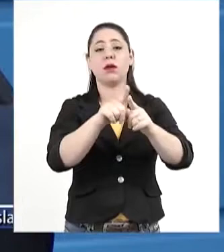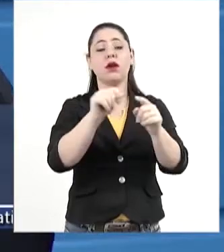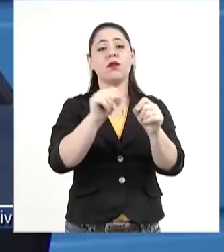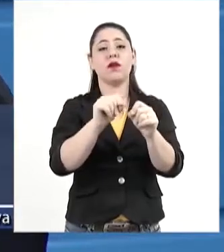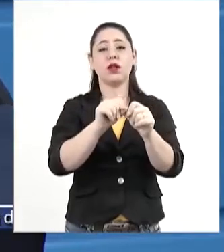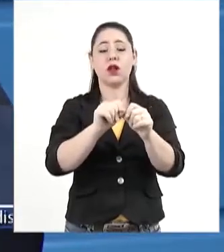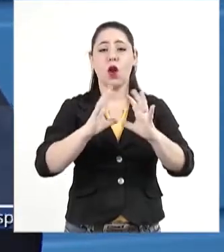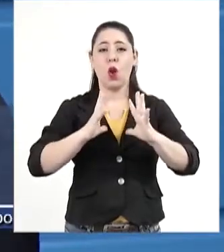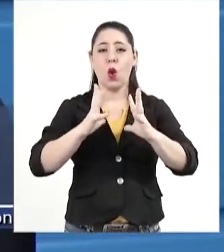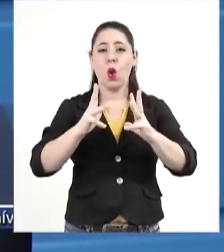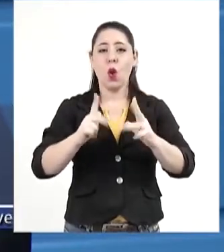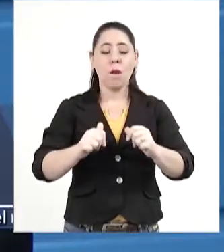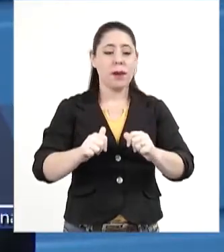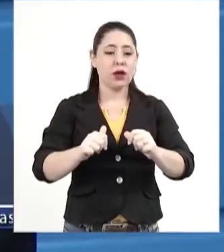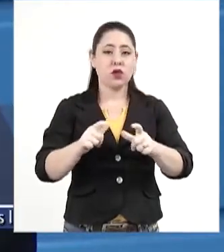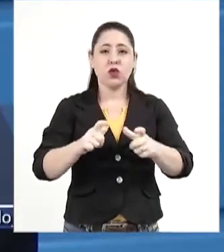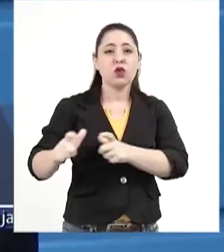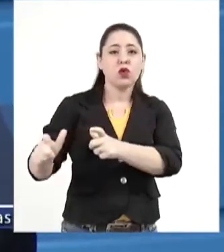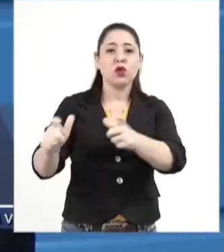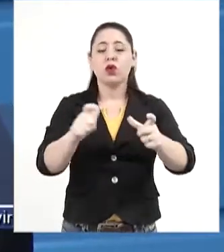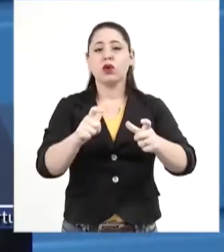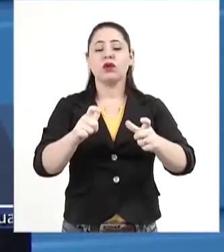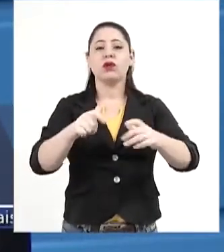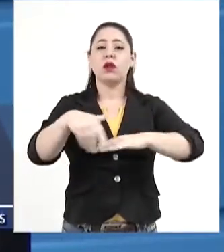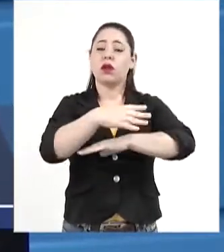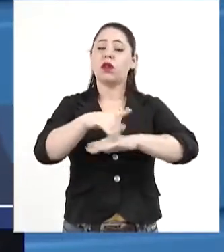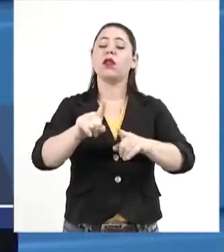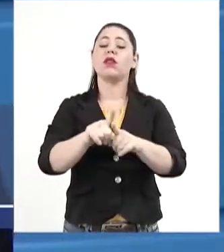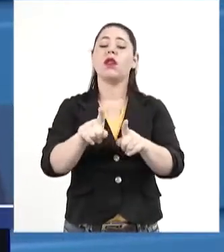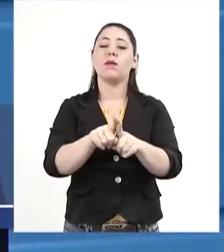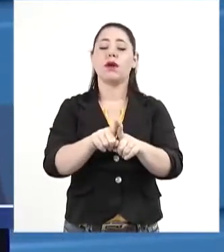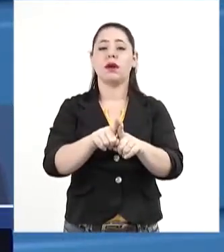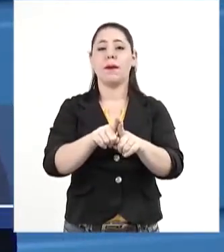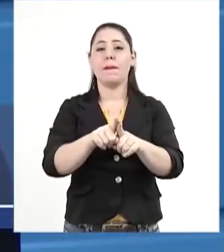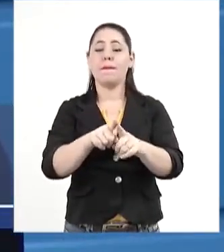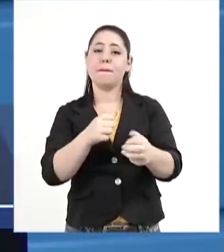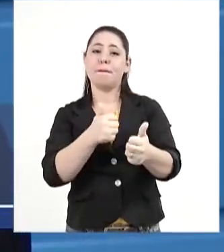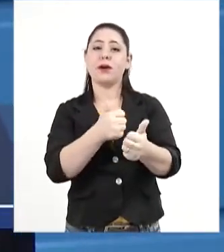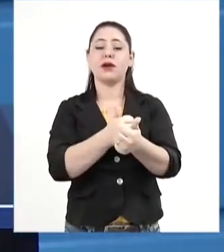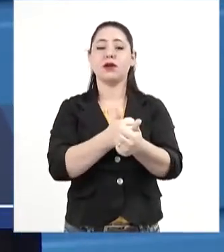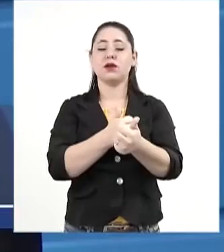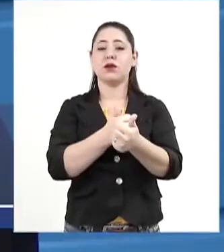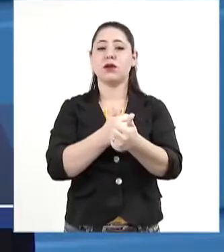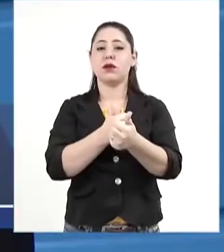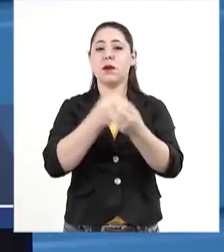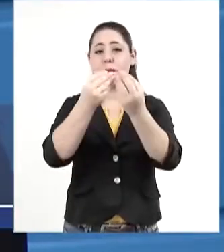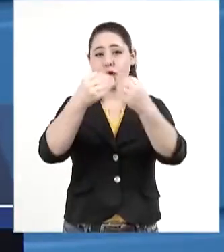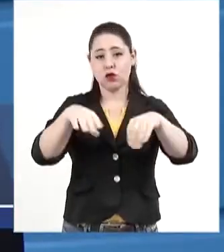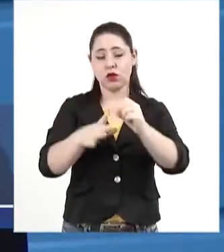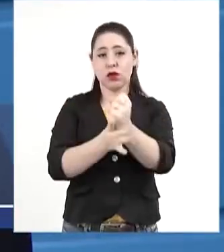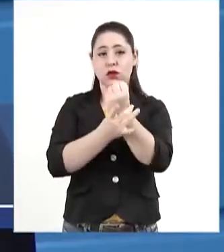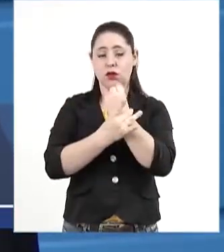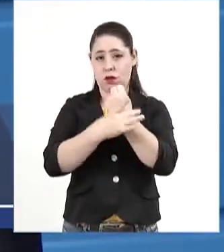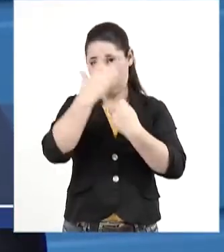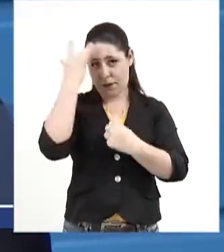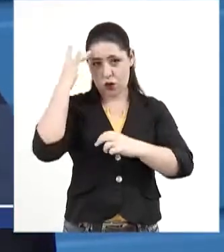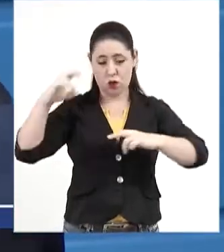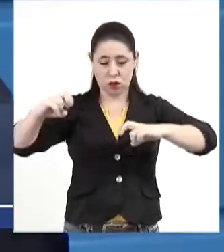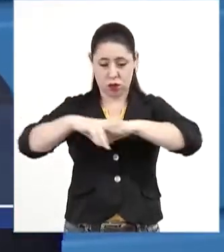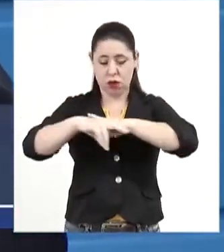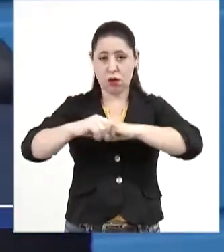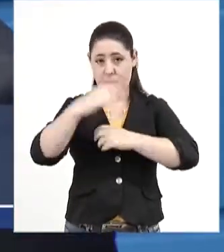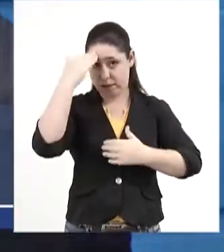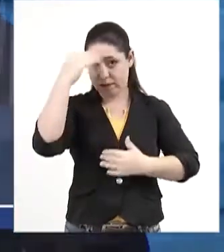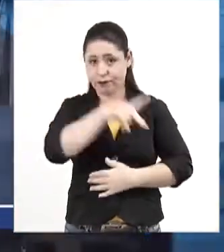feitas limpezas em alguns terrenos e margens também de rodovias que prejudicam a segurança dos seus condutores. Muito obrigado, senhor